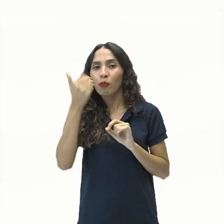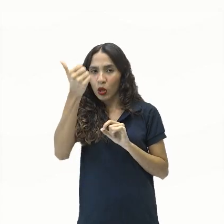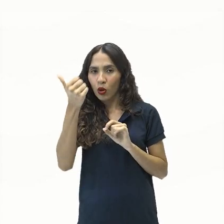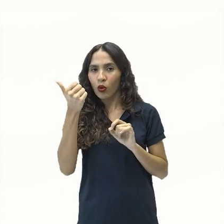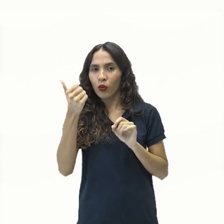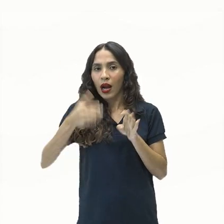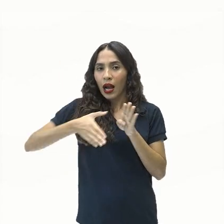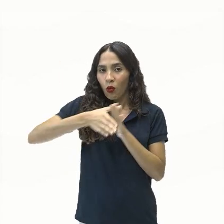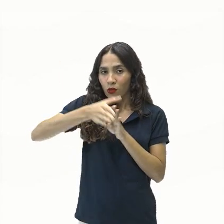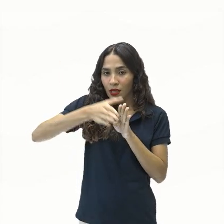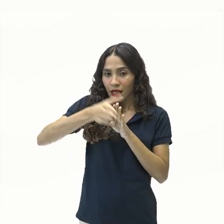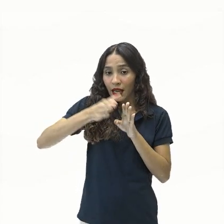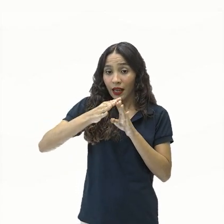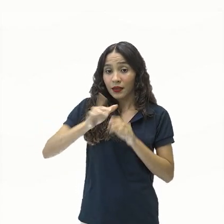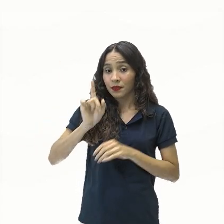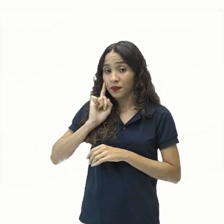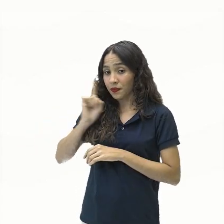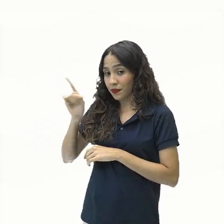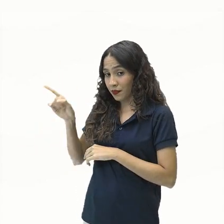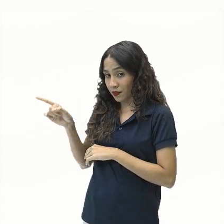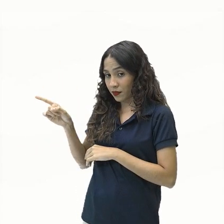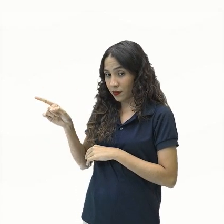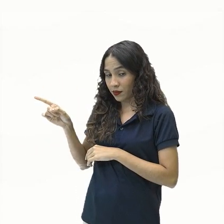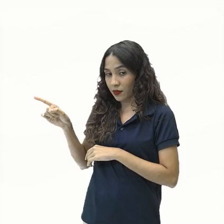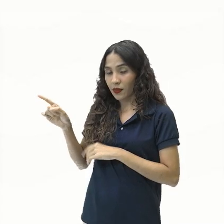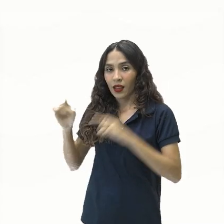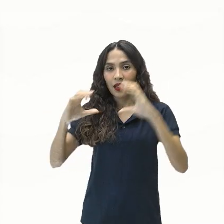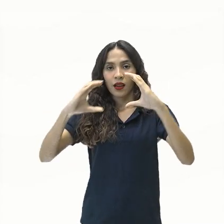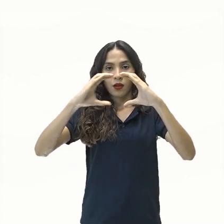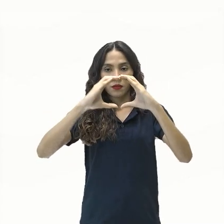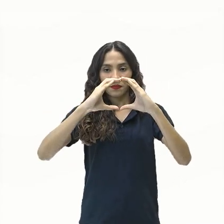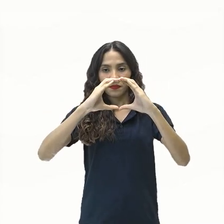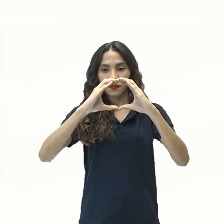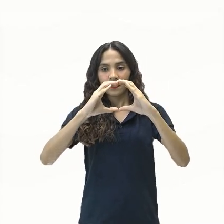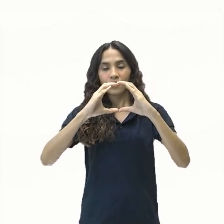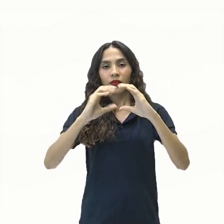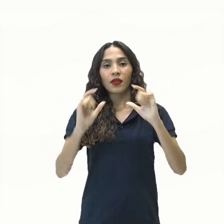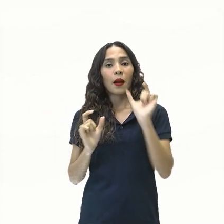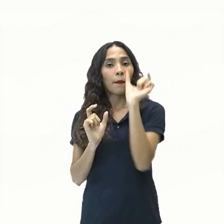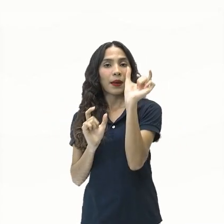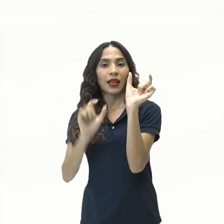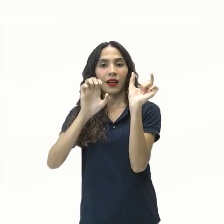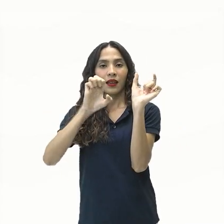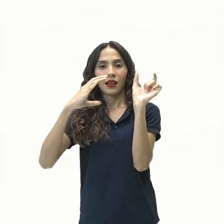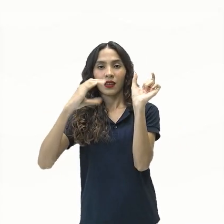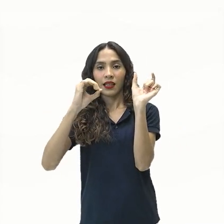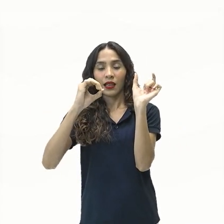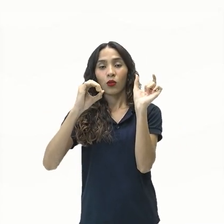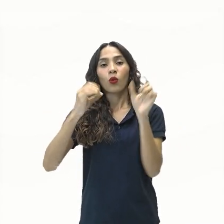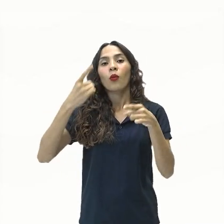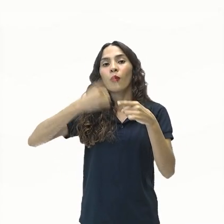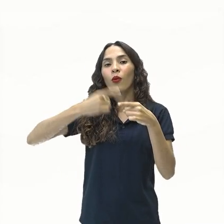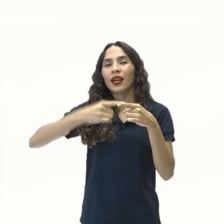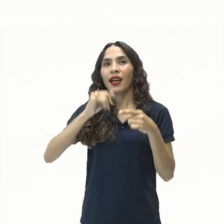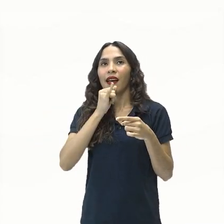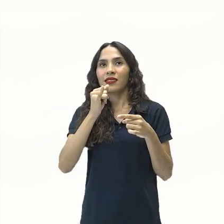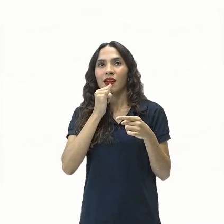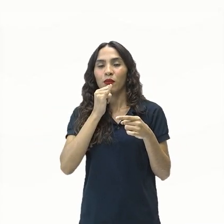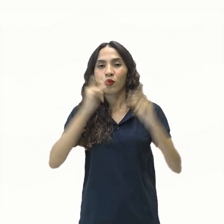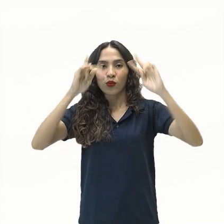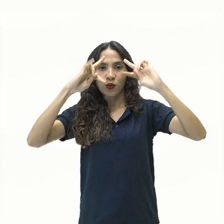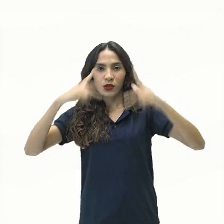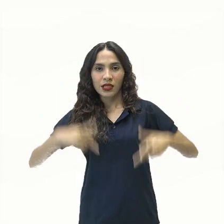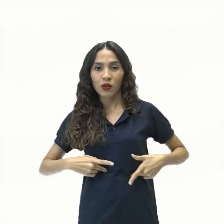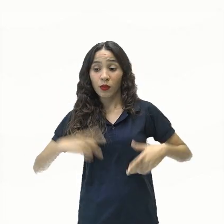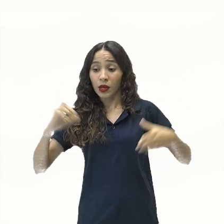está aqui ao lado, ó, na palavra eco, quando o homem se faz pertencer a esse ambiente sem